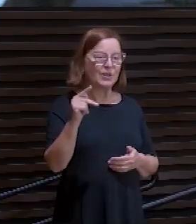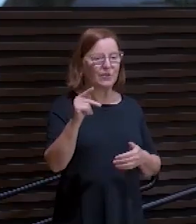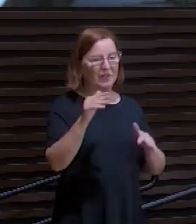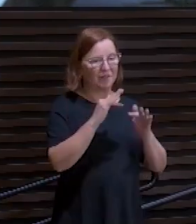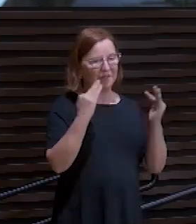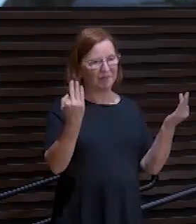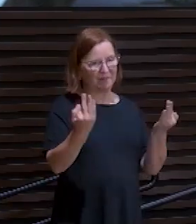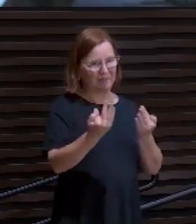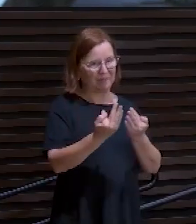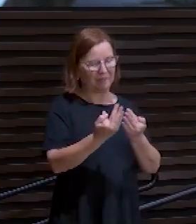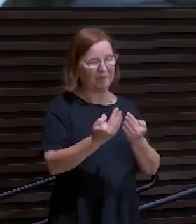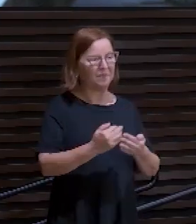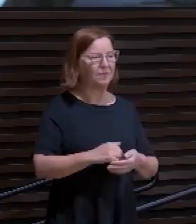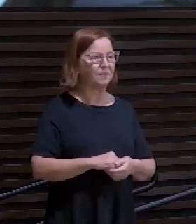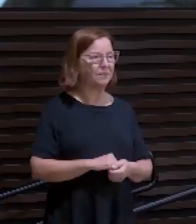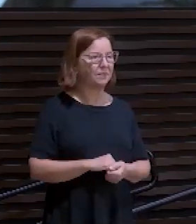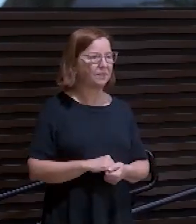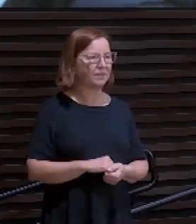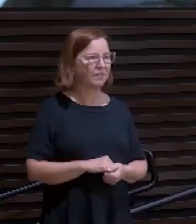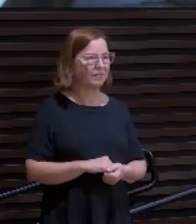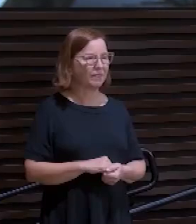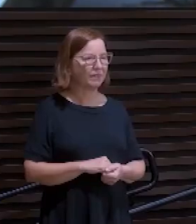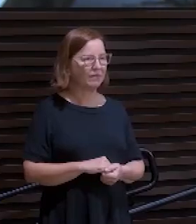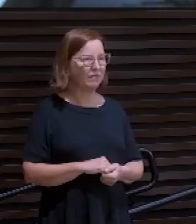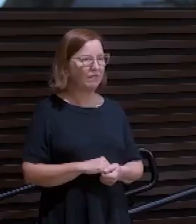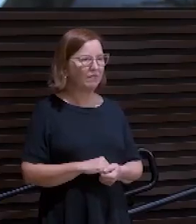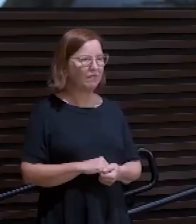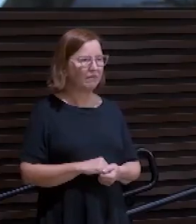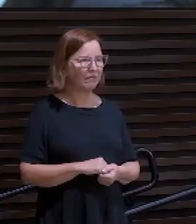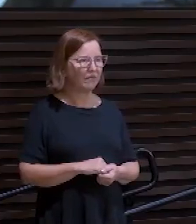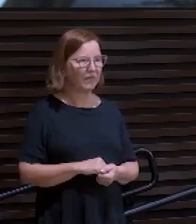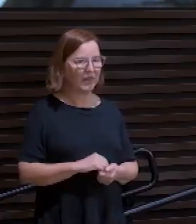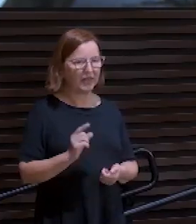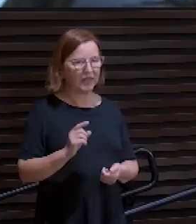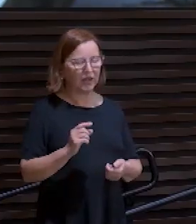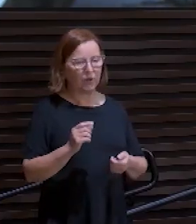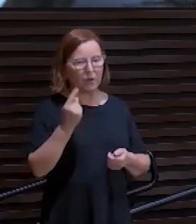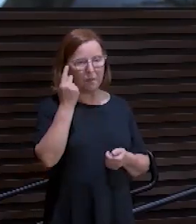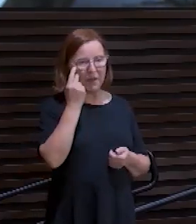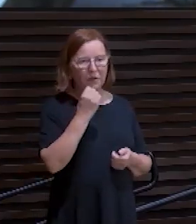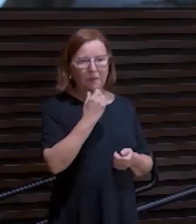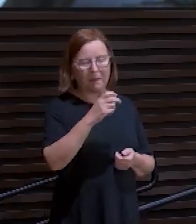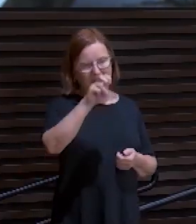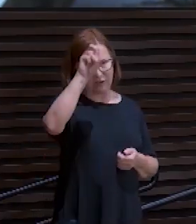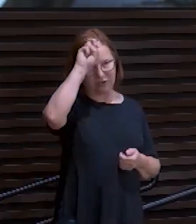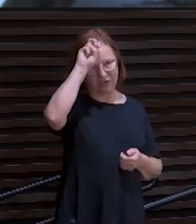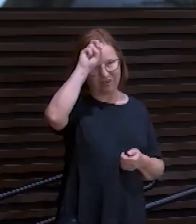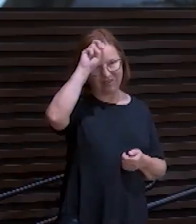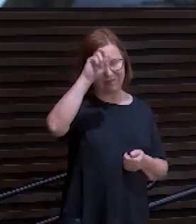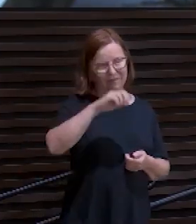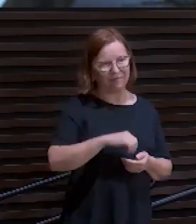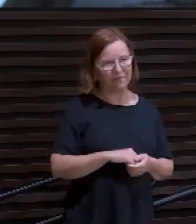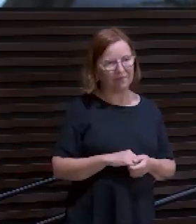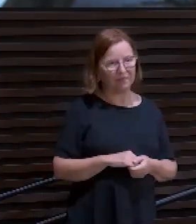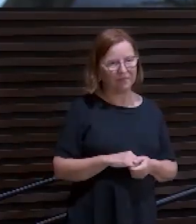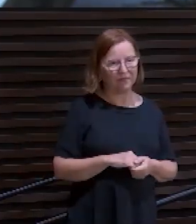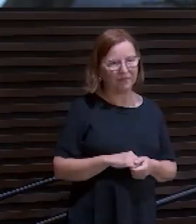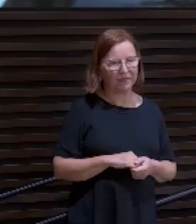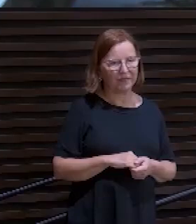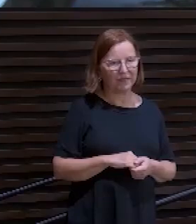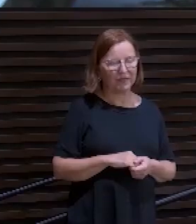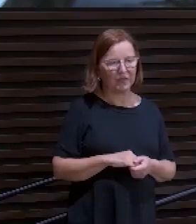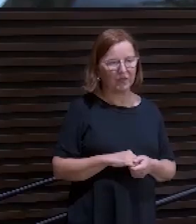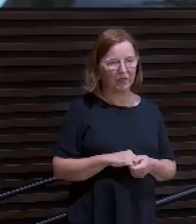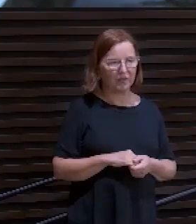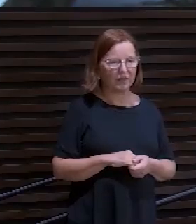Não é para o bem do mundo. Não é para o bem do Egito. Não é porque Deus fez com que o Egito